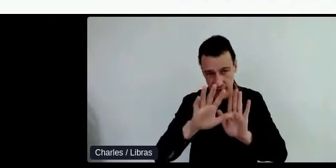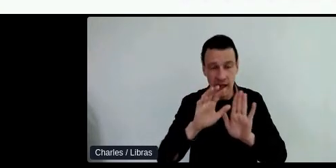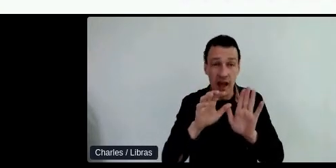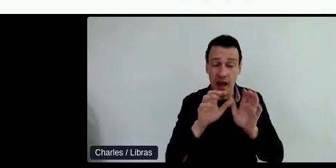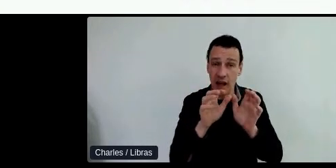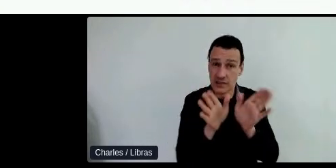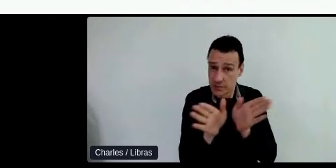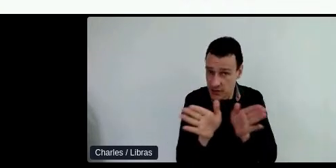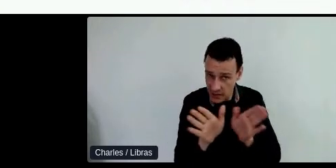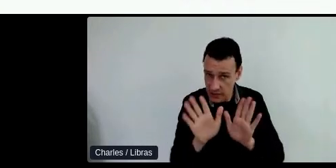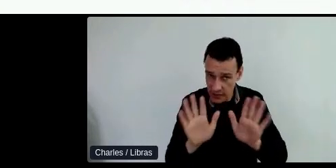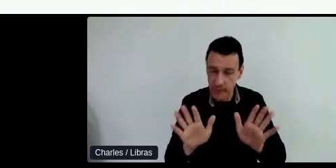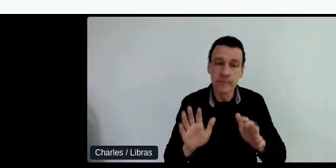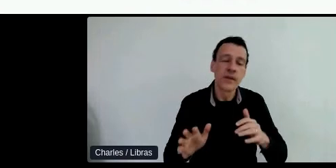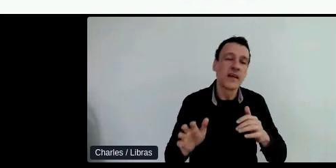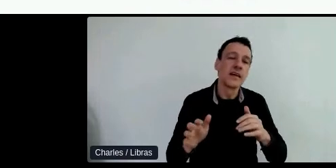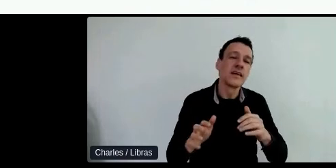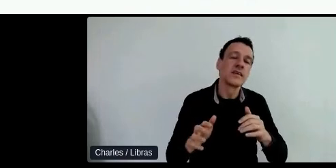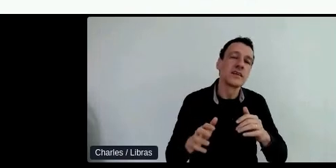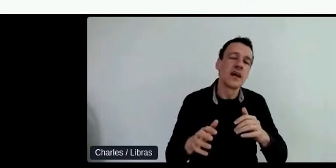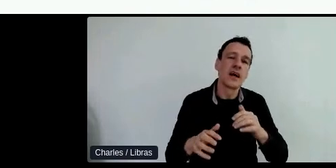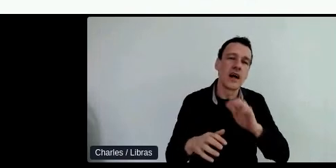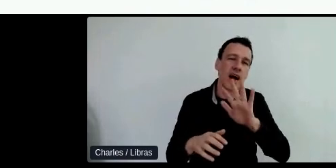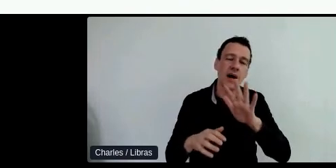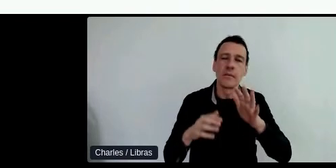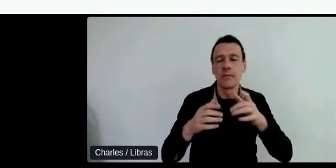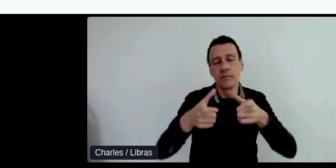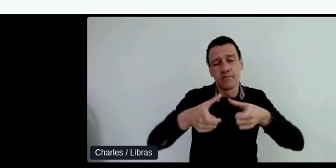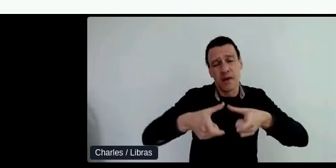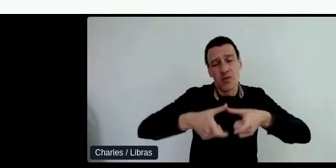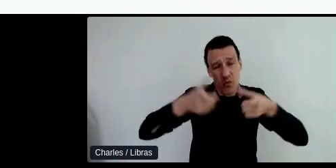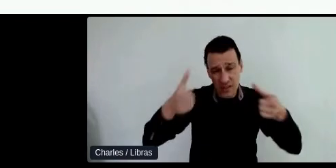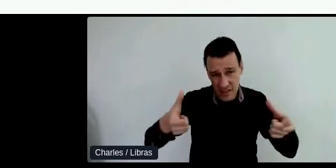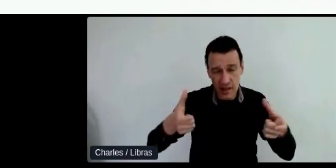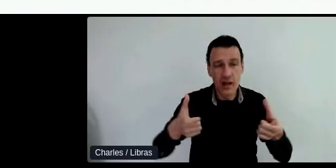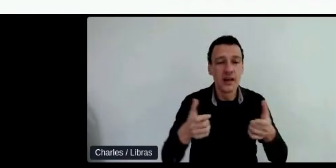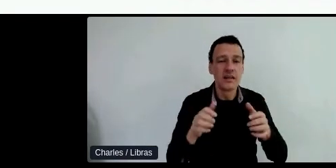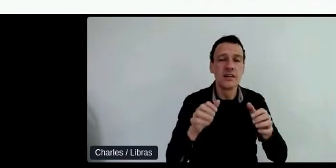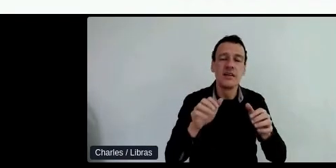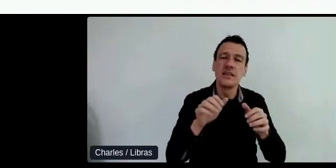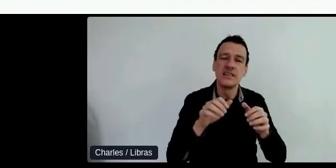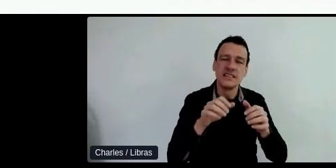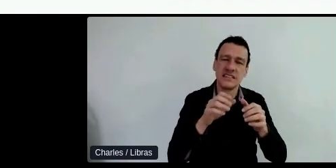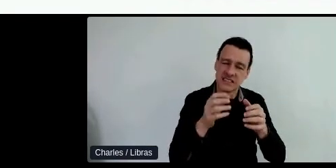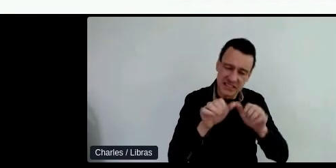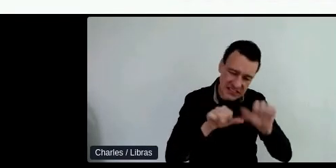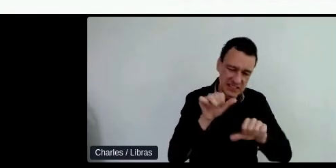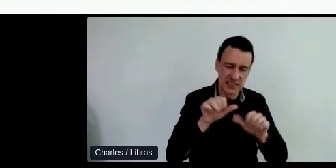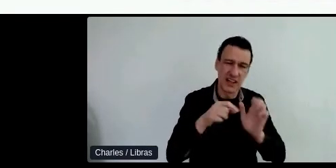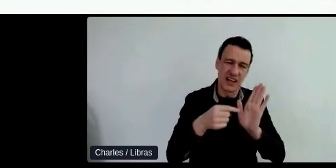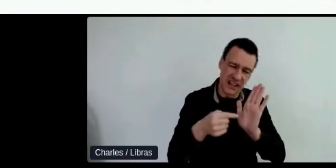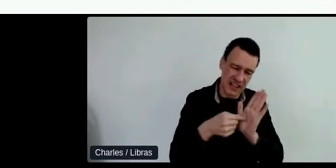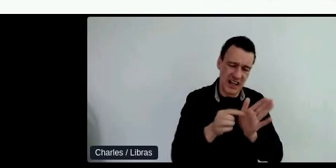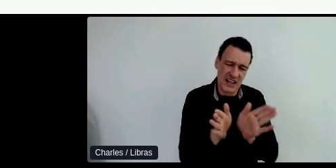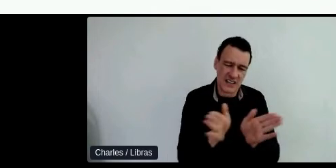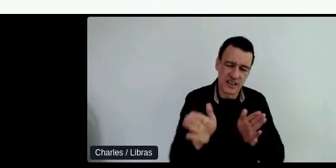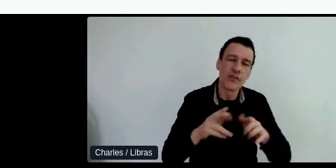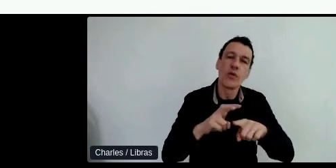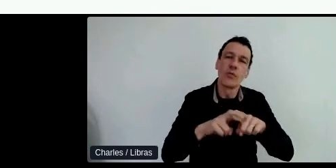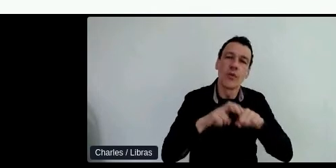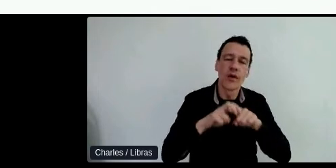as pessoas acabam fazendo pela dor, né? Por quê? Porque é lei, né? Por força de